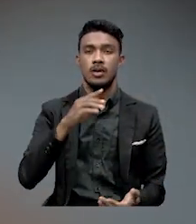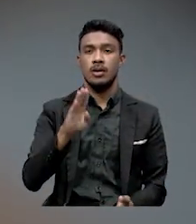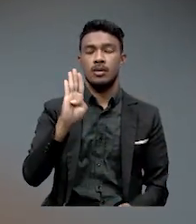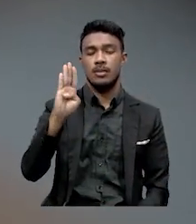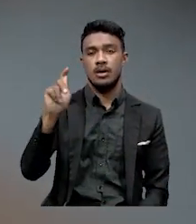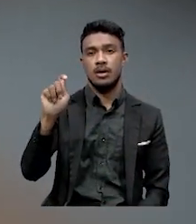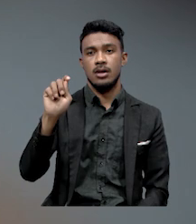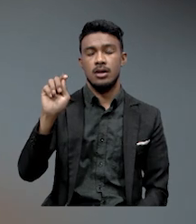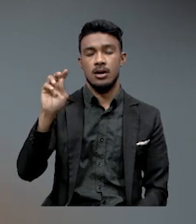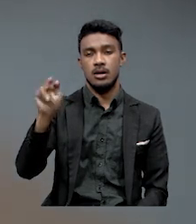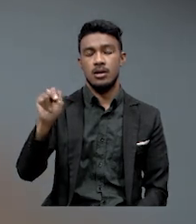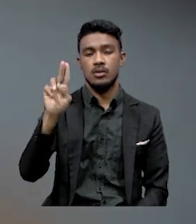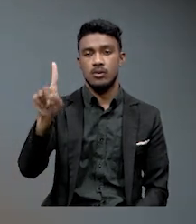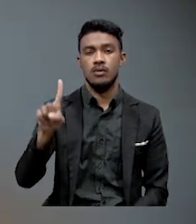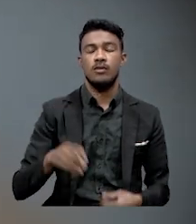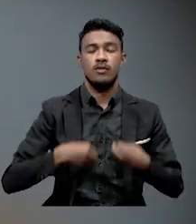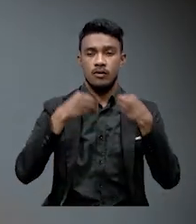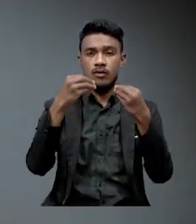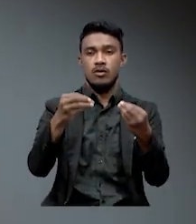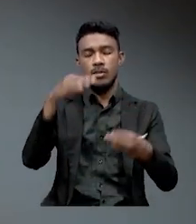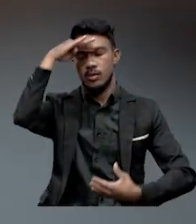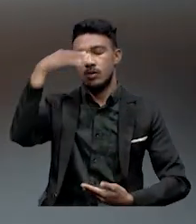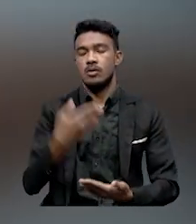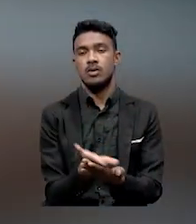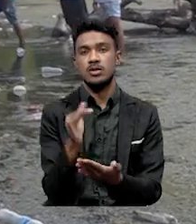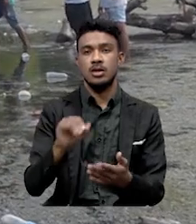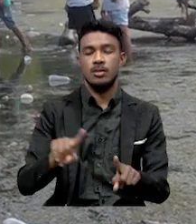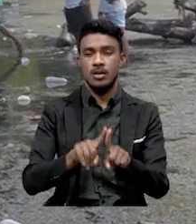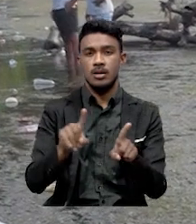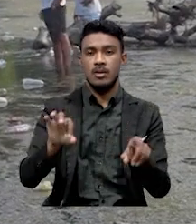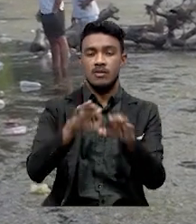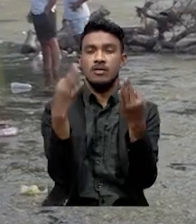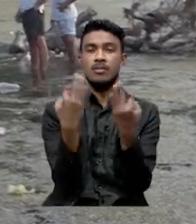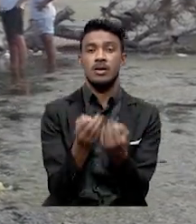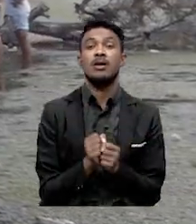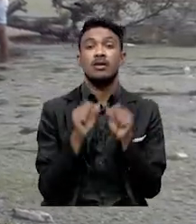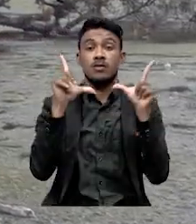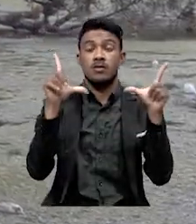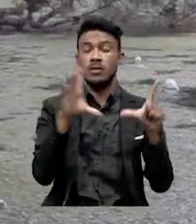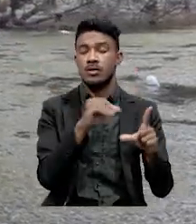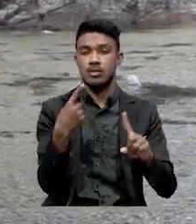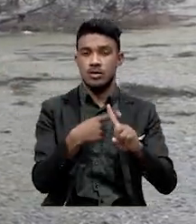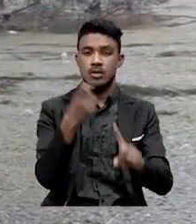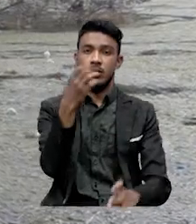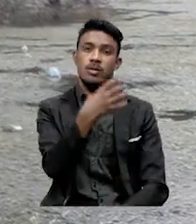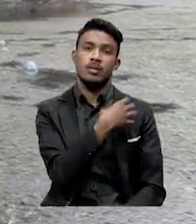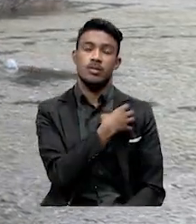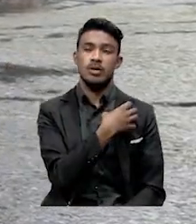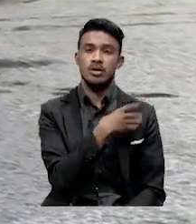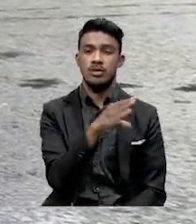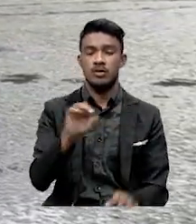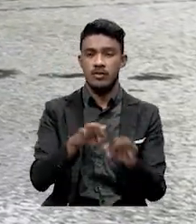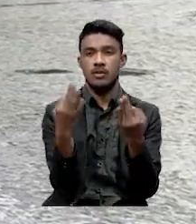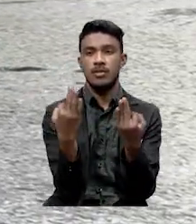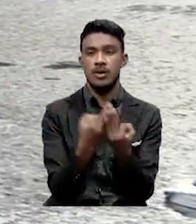entrega ba ni oan sira. Mebe família Hakfodak ben hira sima informação husi polícia no família matebian balun iha Lagoa